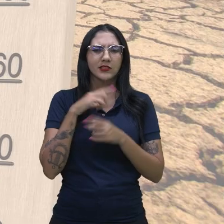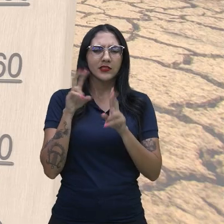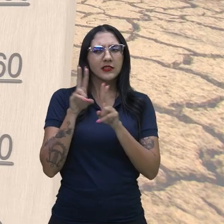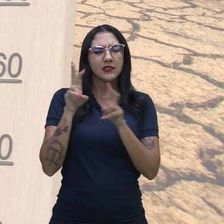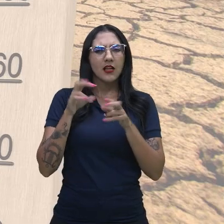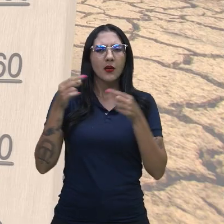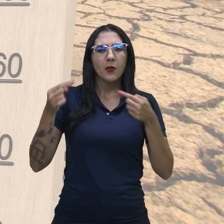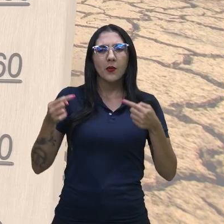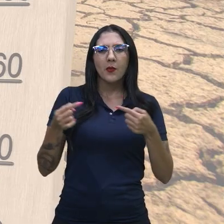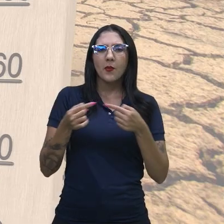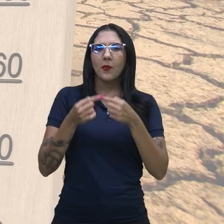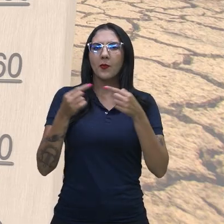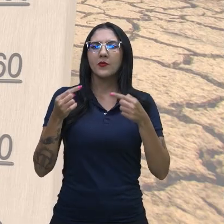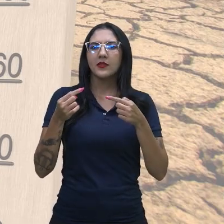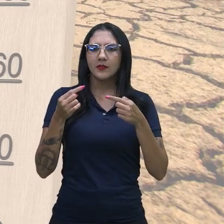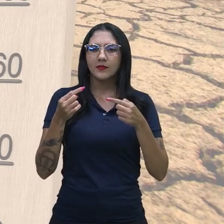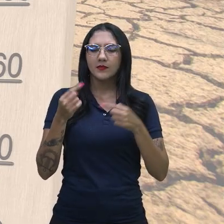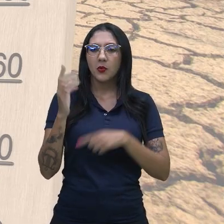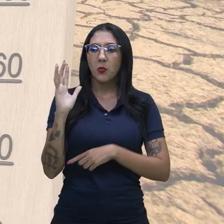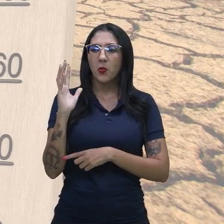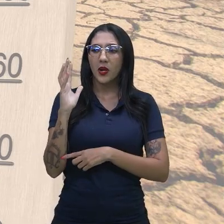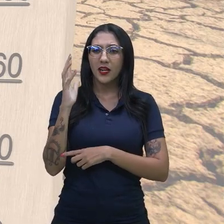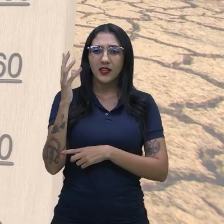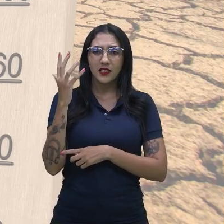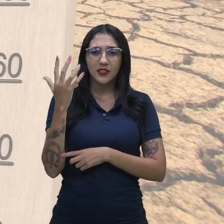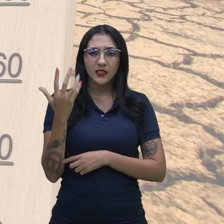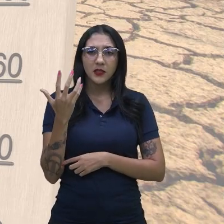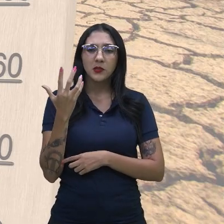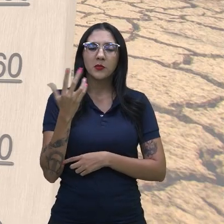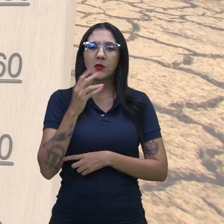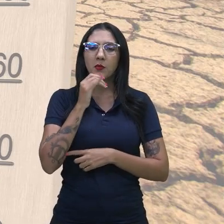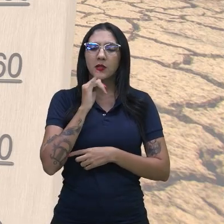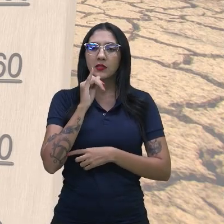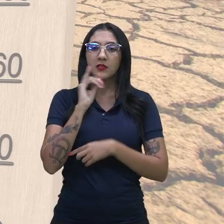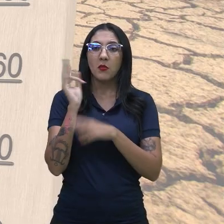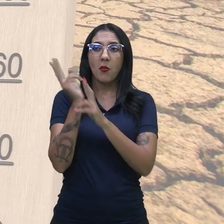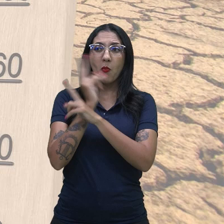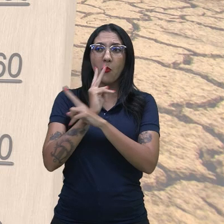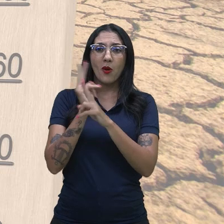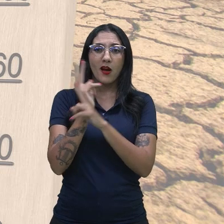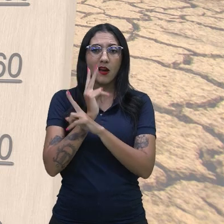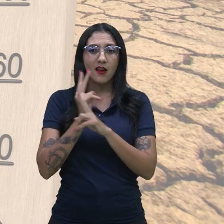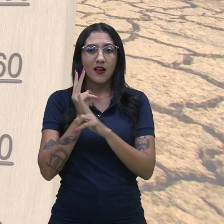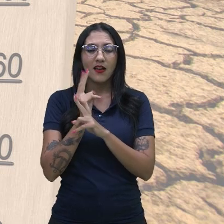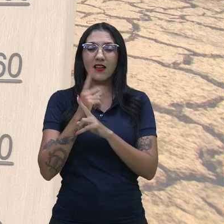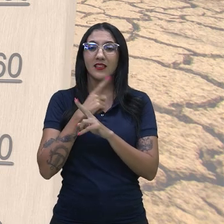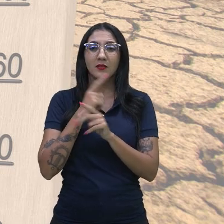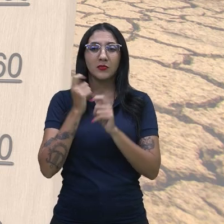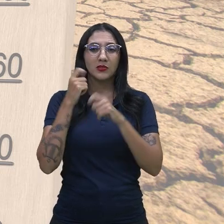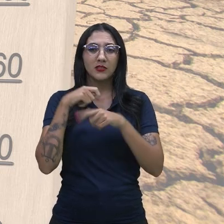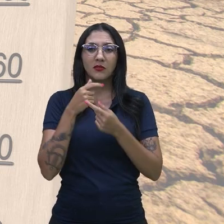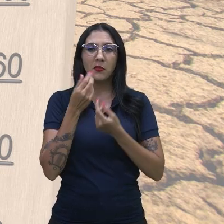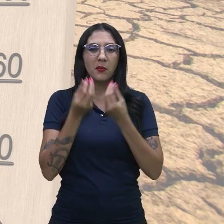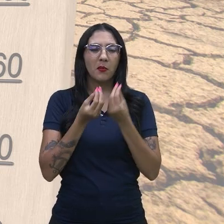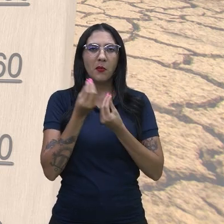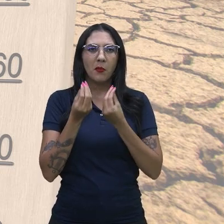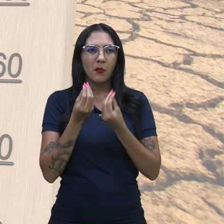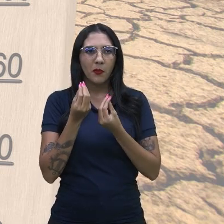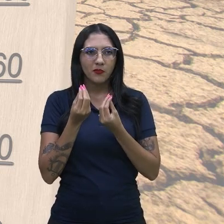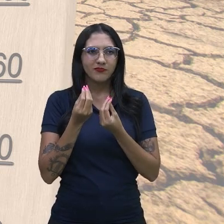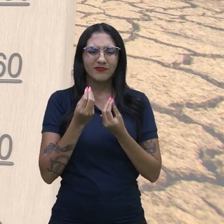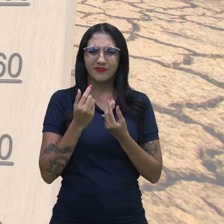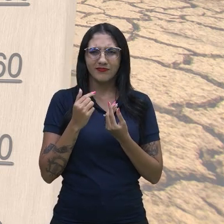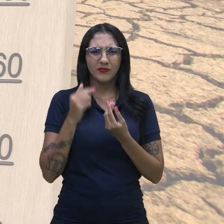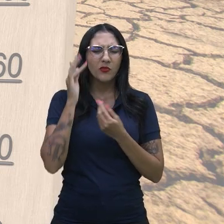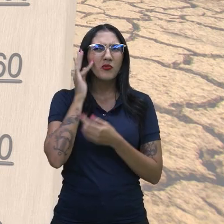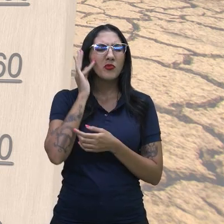que o próprio clima, o próprio ar, né, será um dia estocado. Então, será que a gente vai ter que pagar pelo